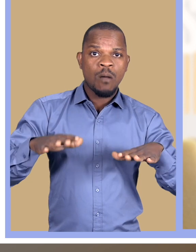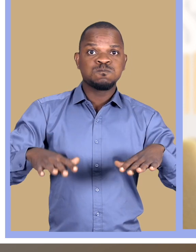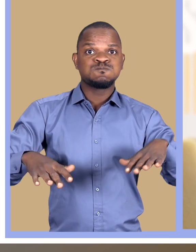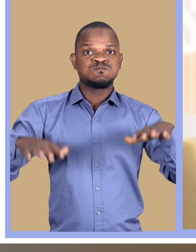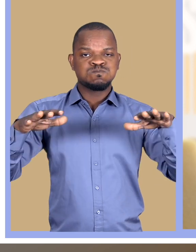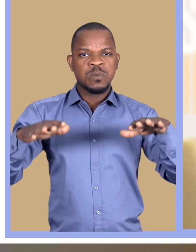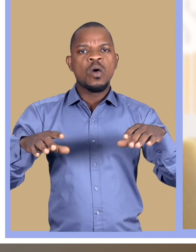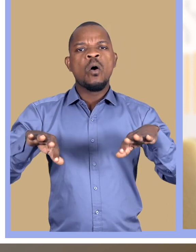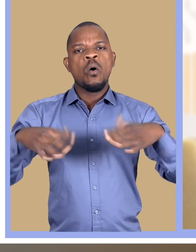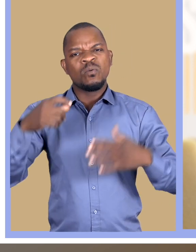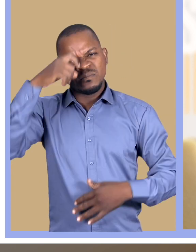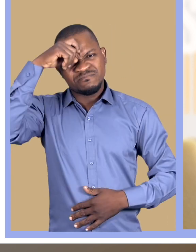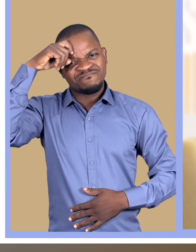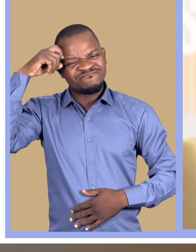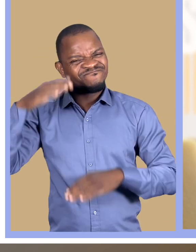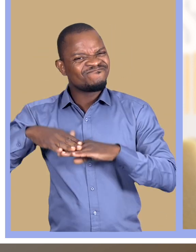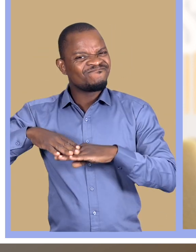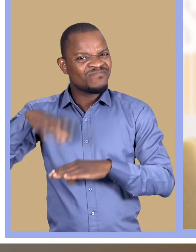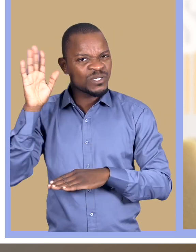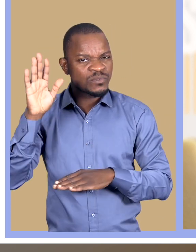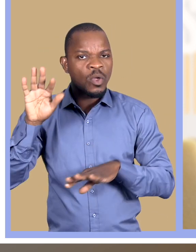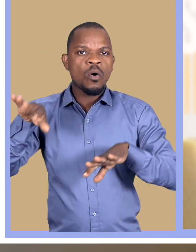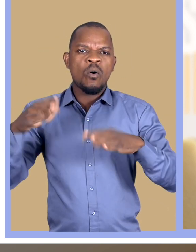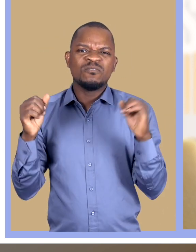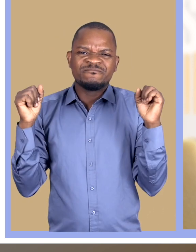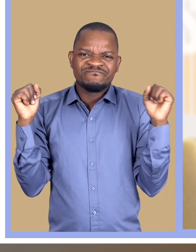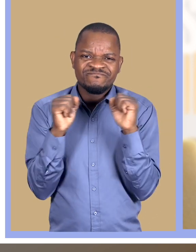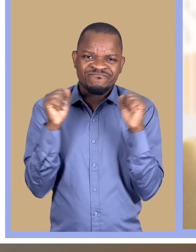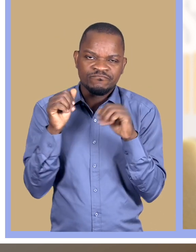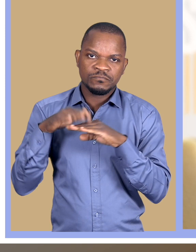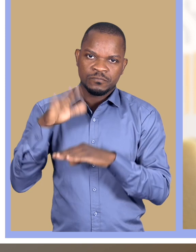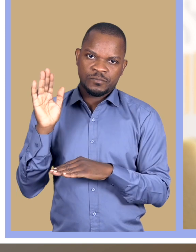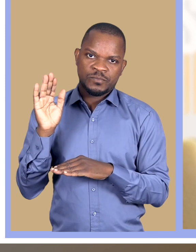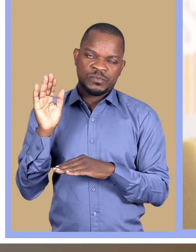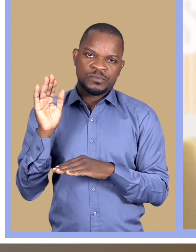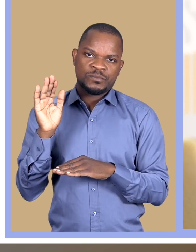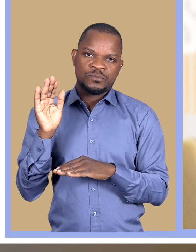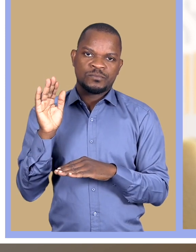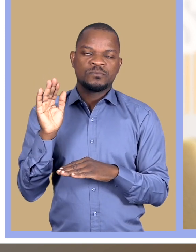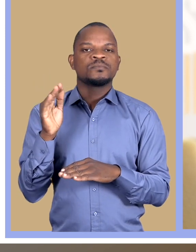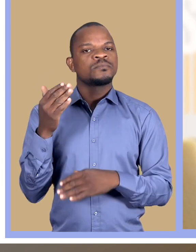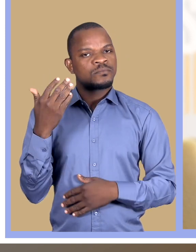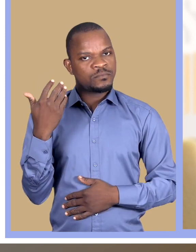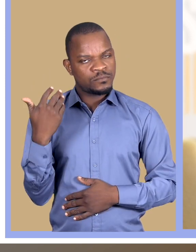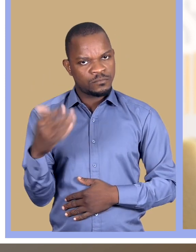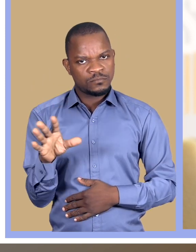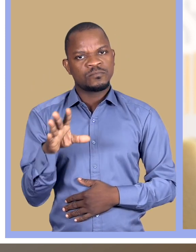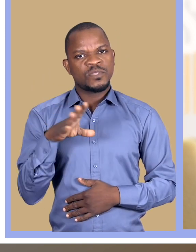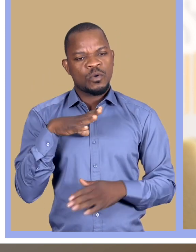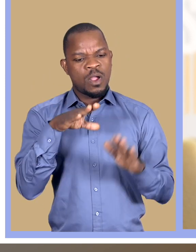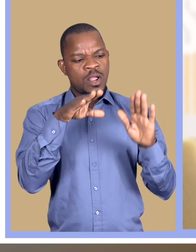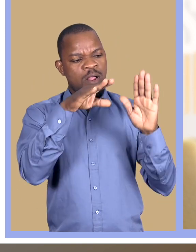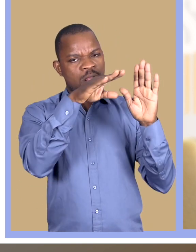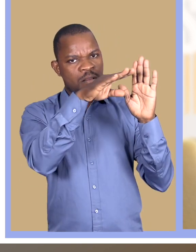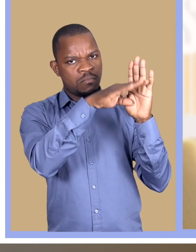onde o calor é intenso, outras épocas de inverno que o frio é intenso, isto nós já temos em termos de